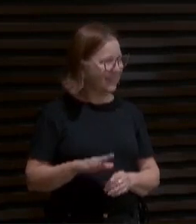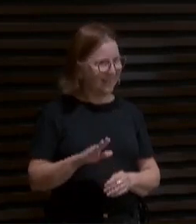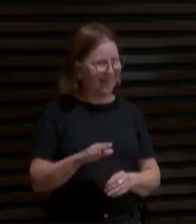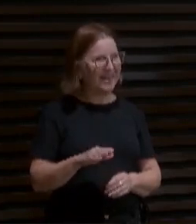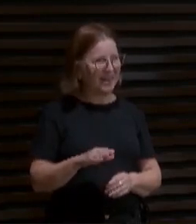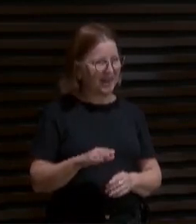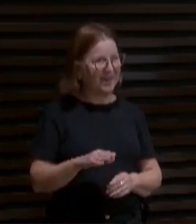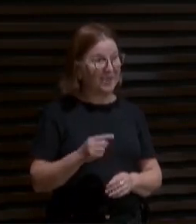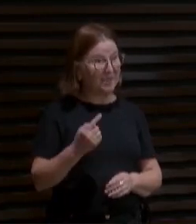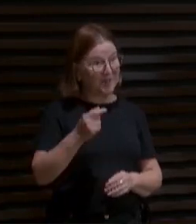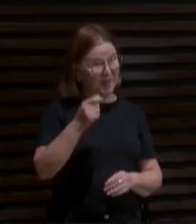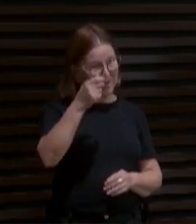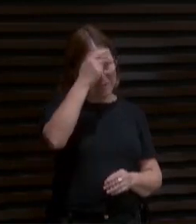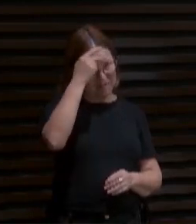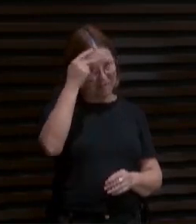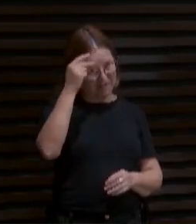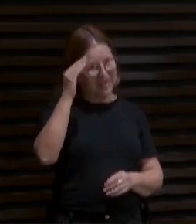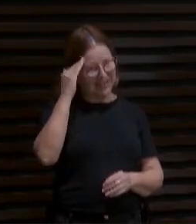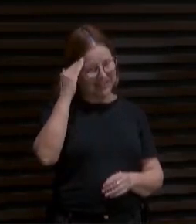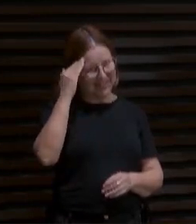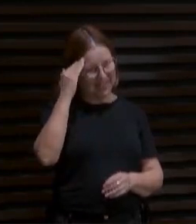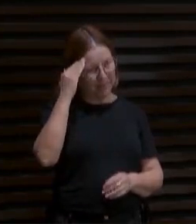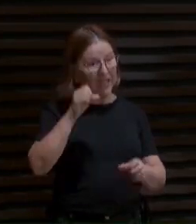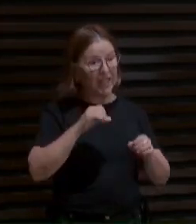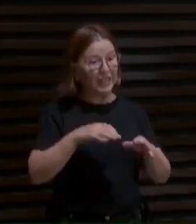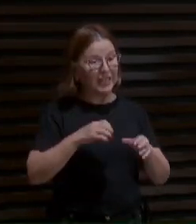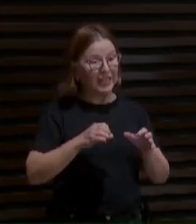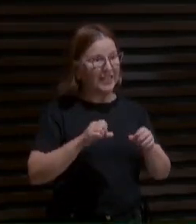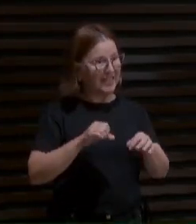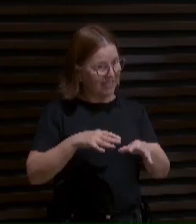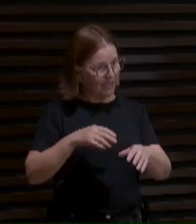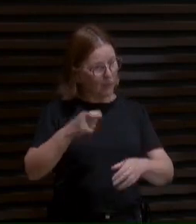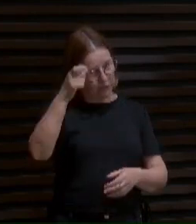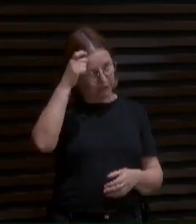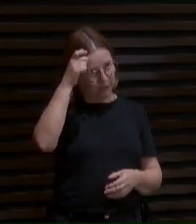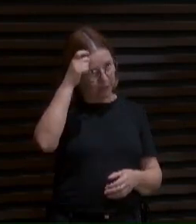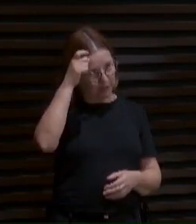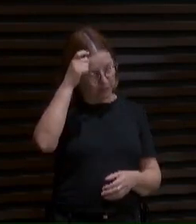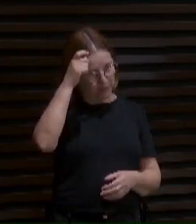uma prova para pegar um que não está sabendo. Mas sabe o que